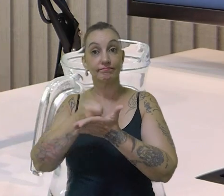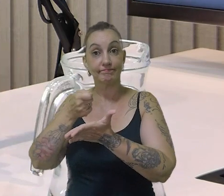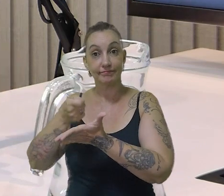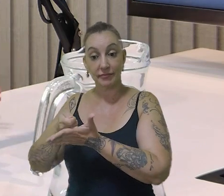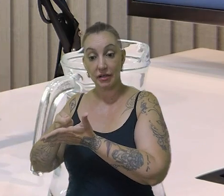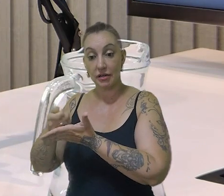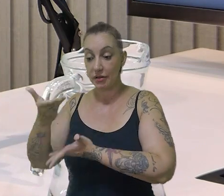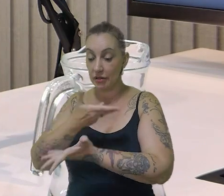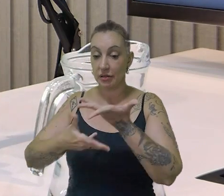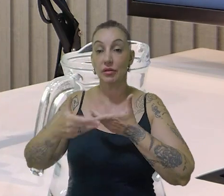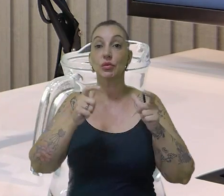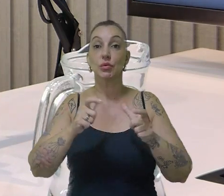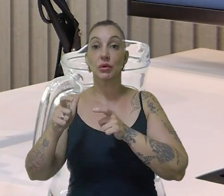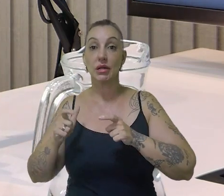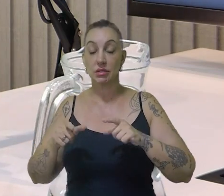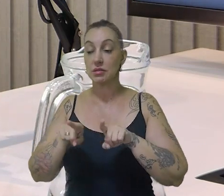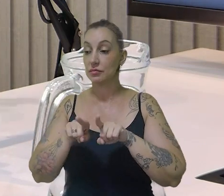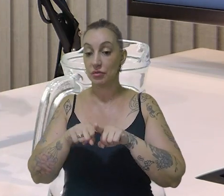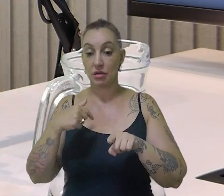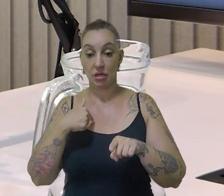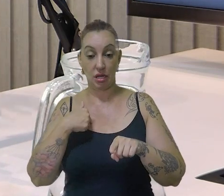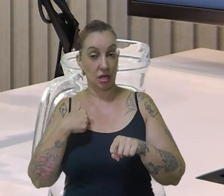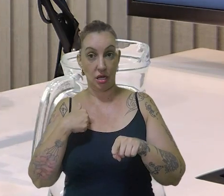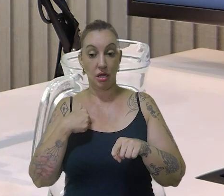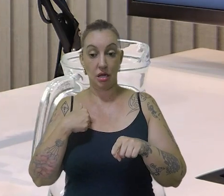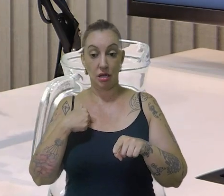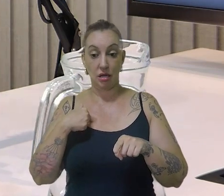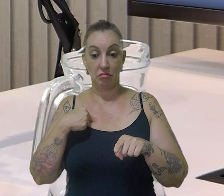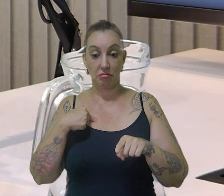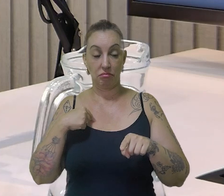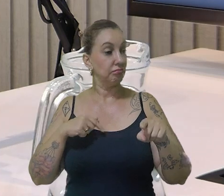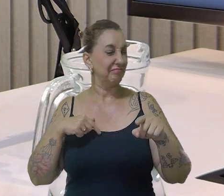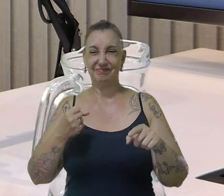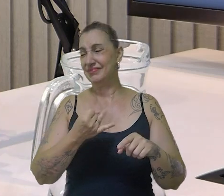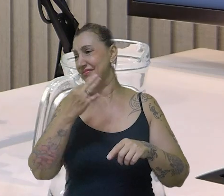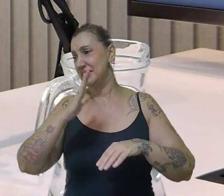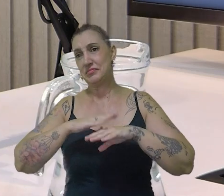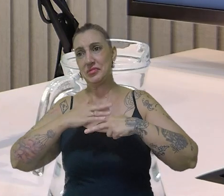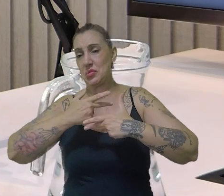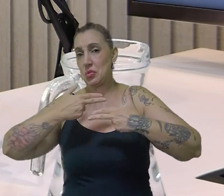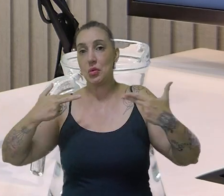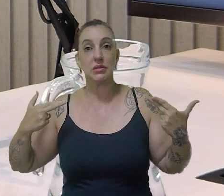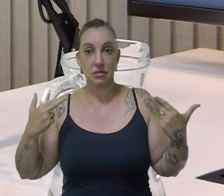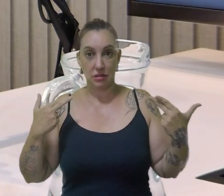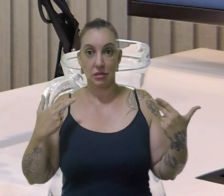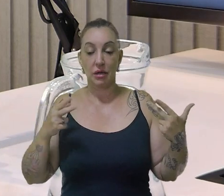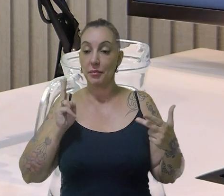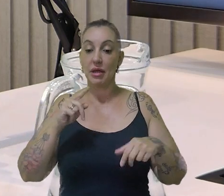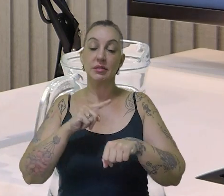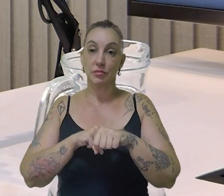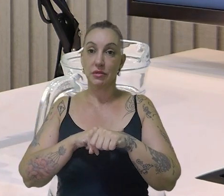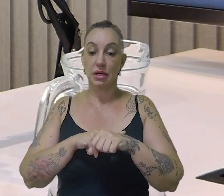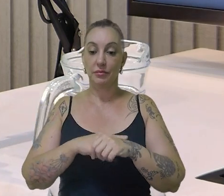aí eu começo a movimentar outros lugares né Porque até então era eu povo aham fazendo um milhão de coisas ao